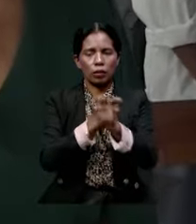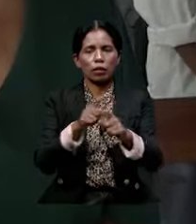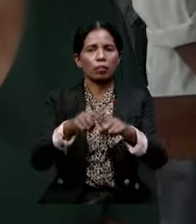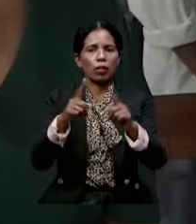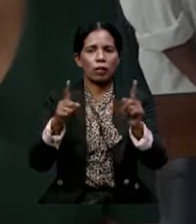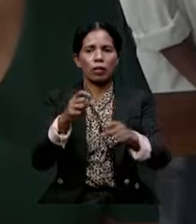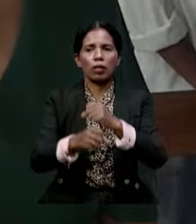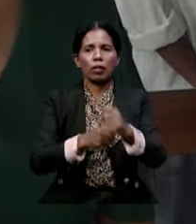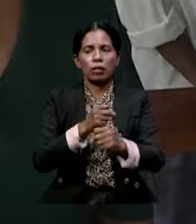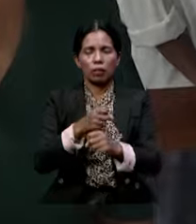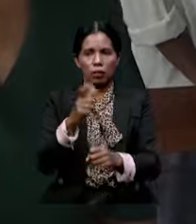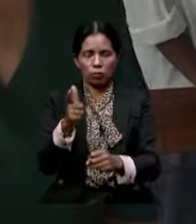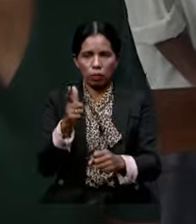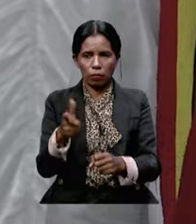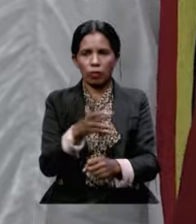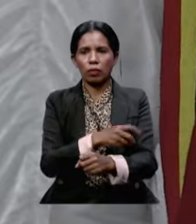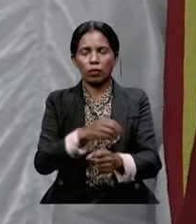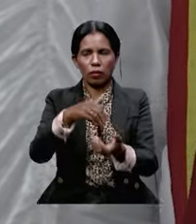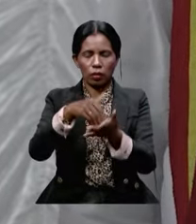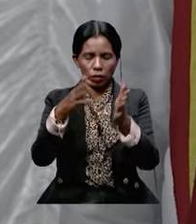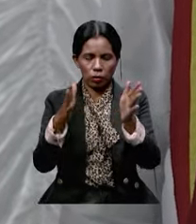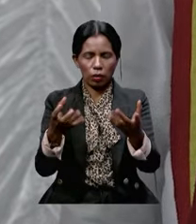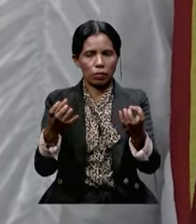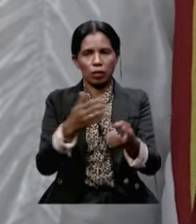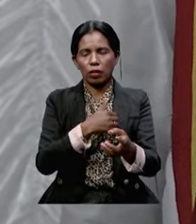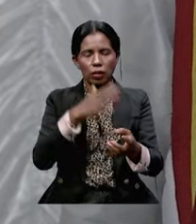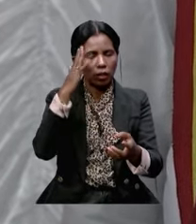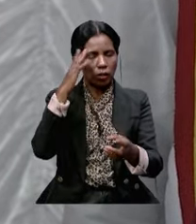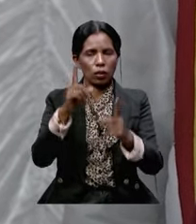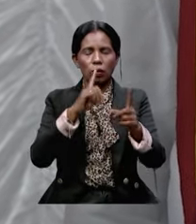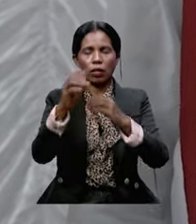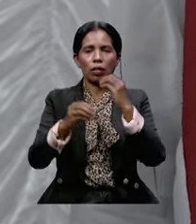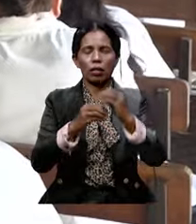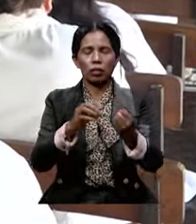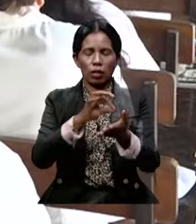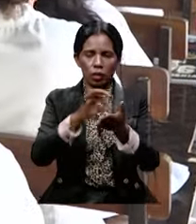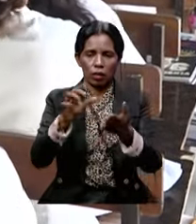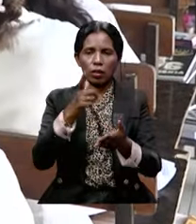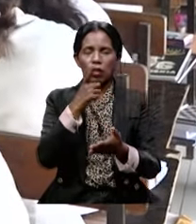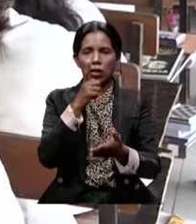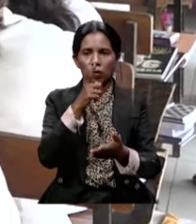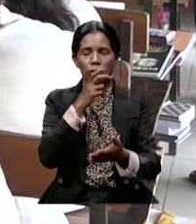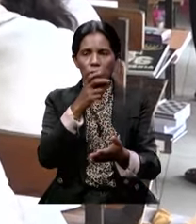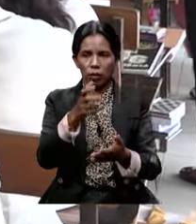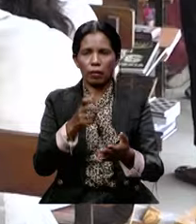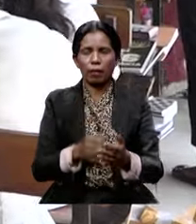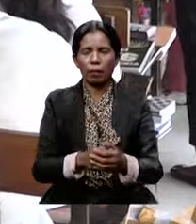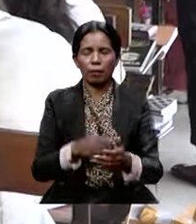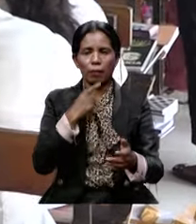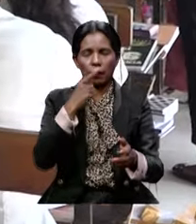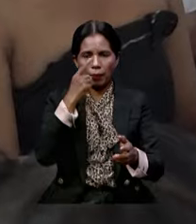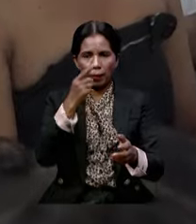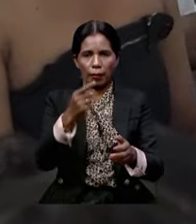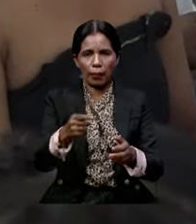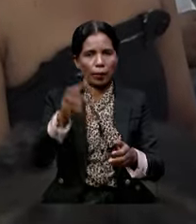durante tinan rua nulo resinona, estudante barak maxidau katene kua lia no hakerek lian portugués. Hatamba questão